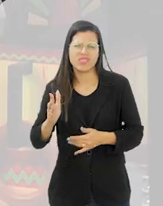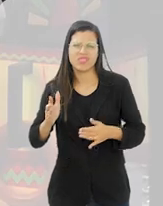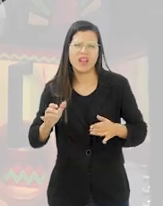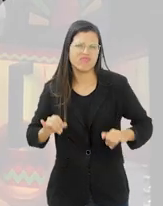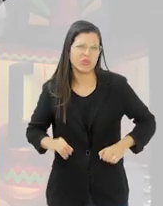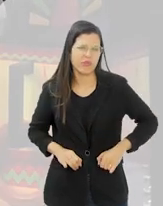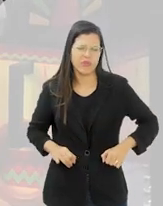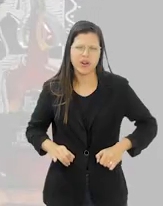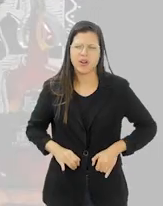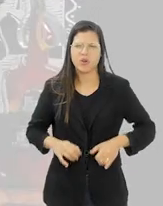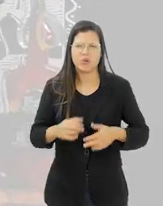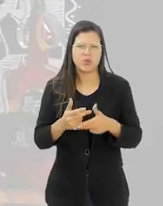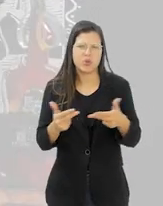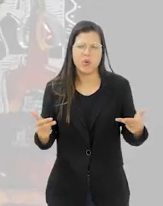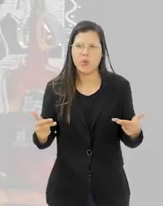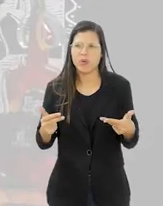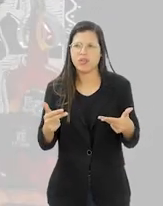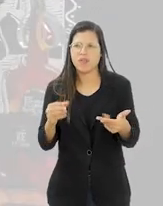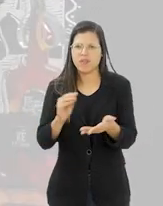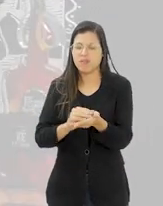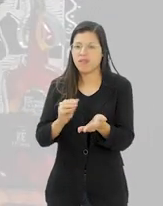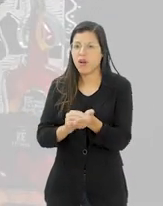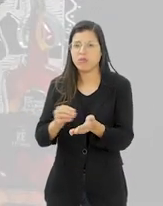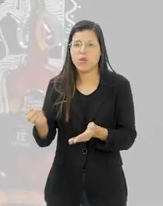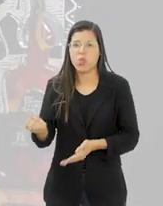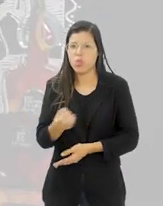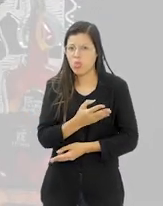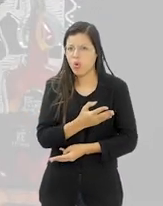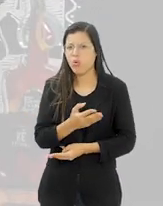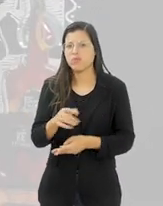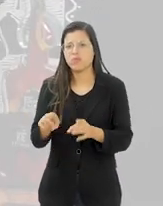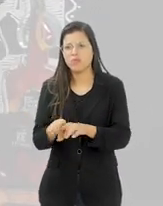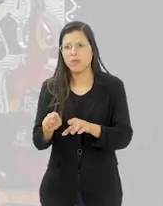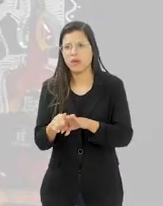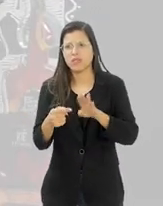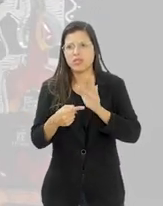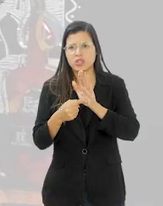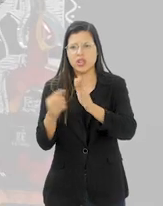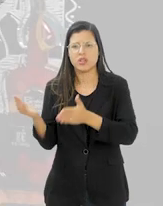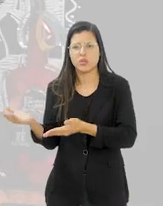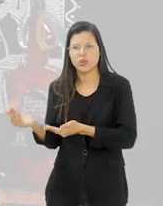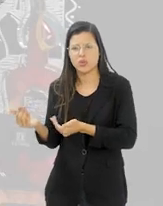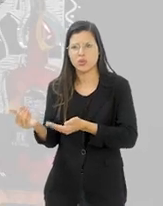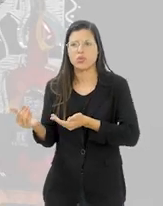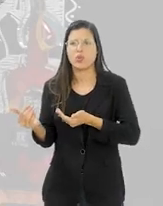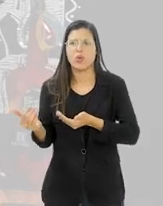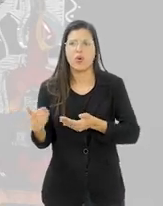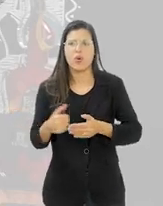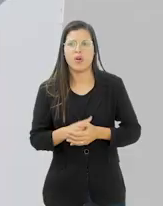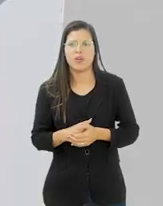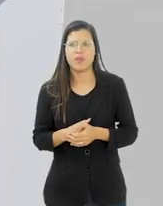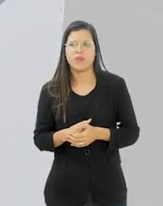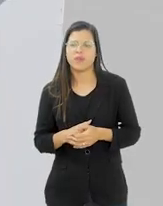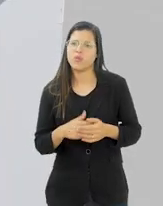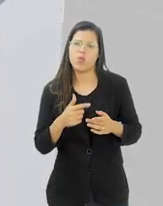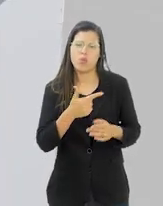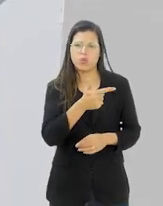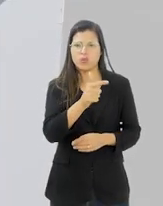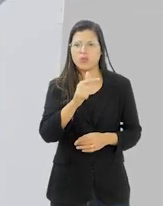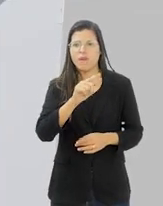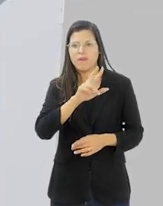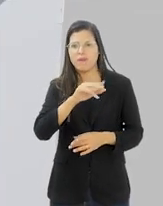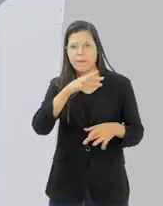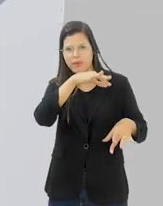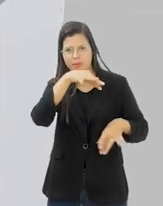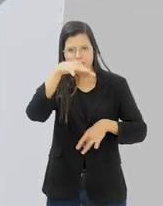sofreu muita coisa. Não tem muito uma renovação. Não tem, né? Tem destaques jovens também, né? Até já entrevistei. Que eles são mais vão para a